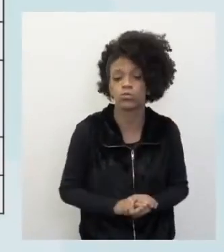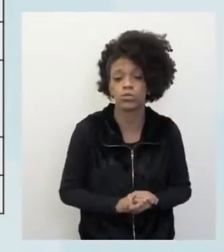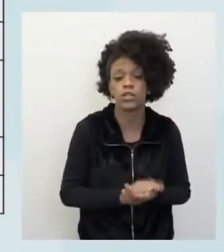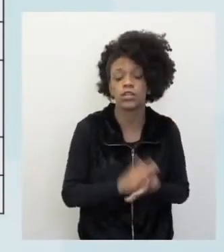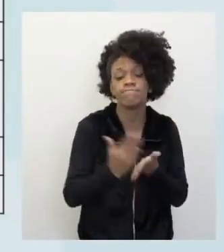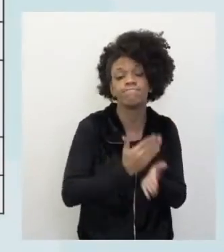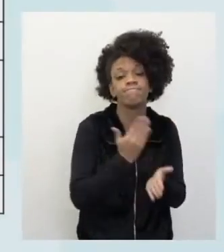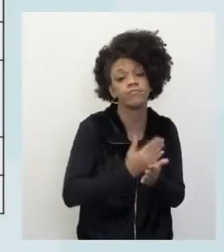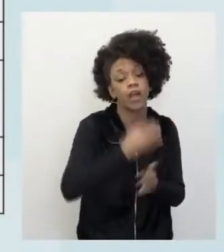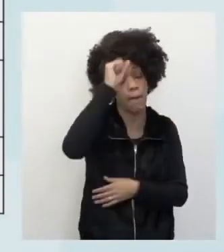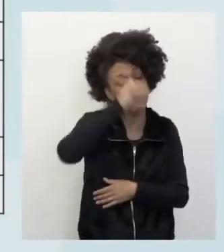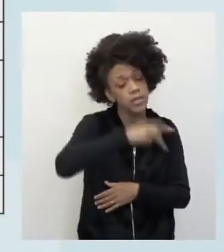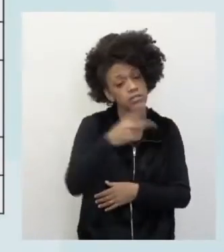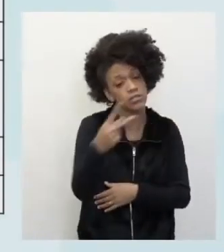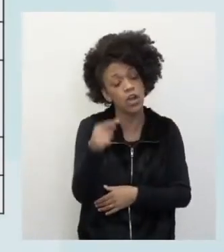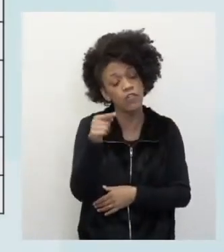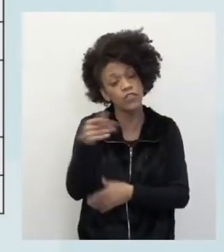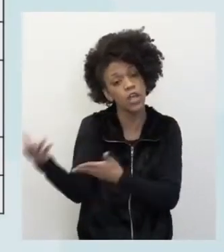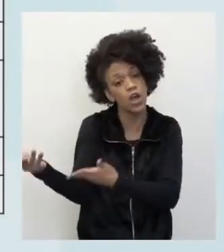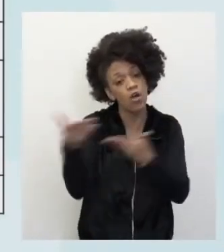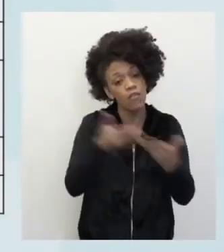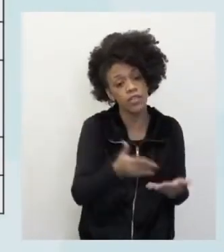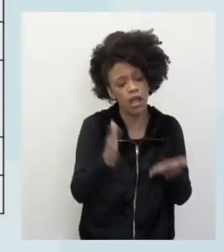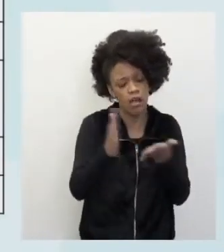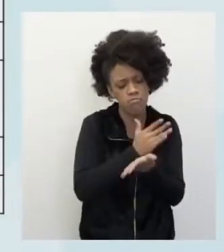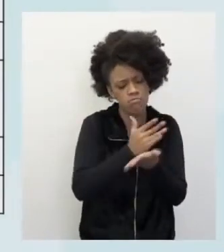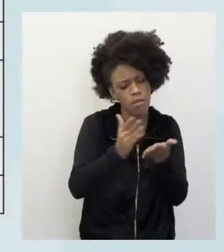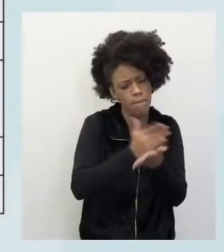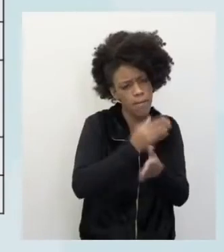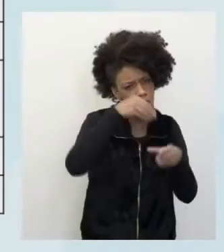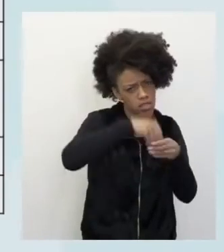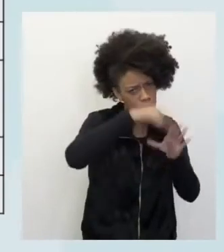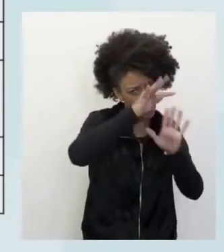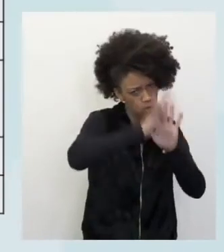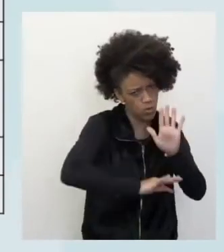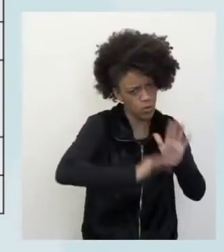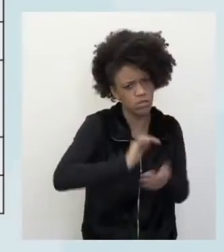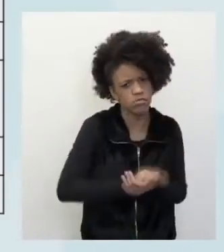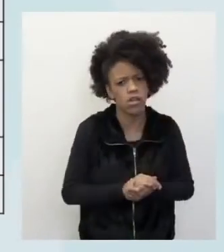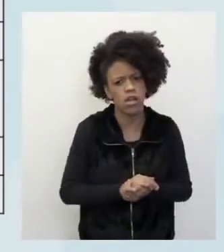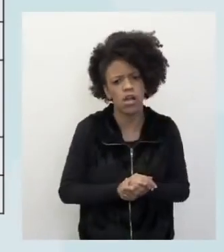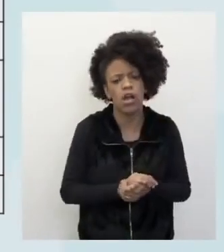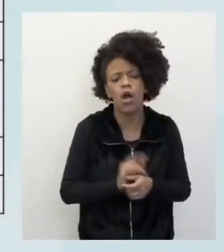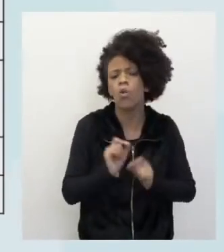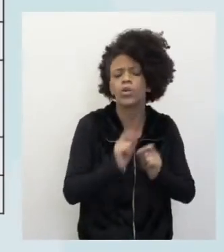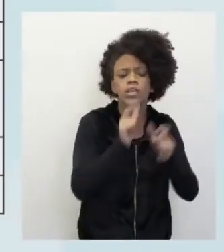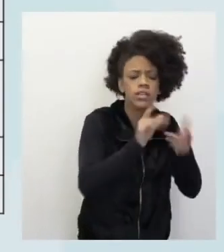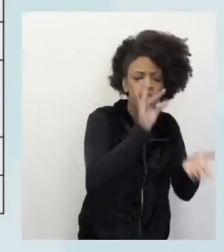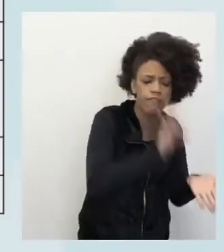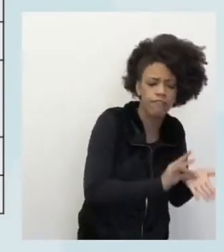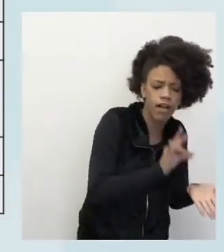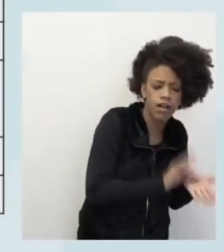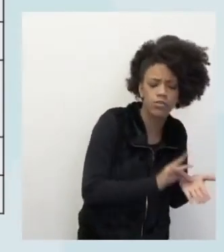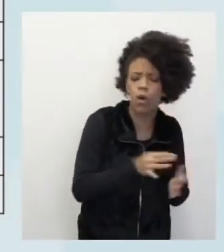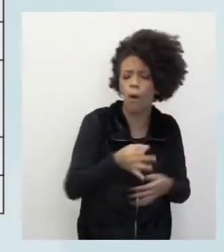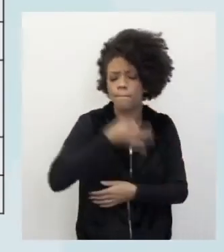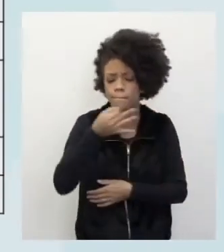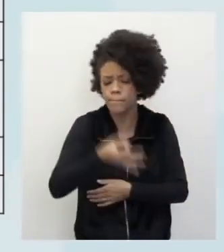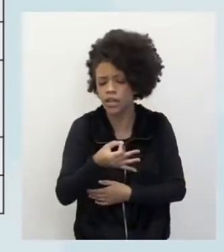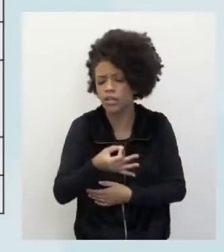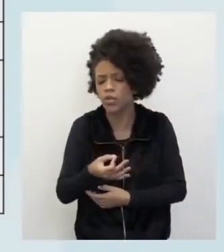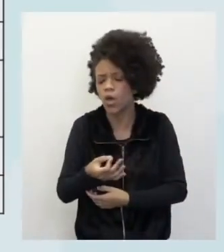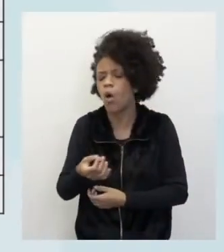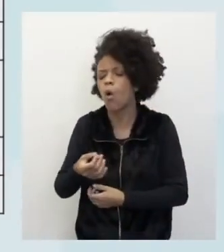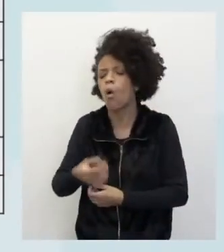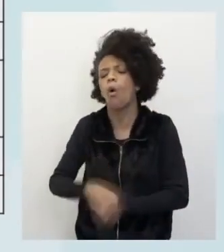2, você vai ser convidado a separar dentro daquele texto onde está o fato, onde está a opinião, o argumento